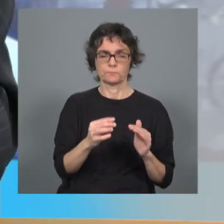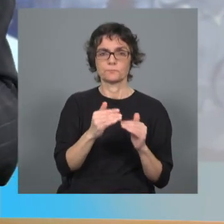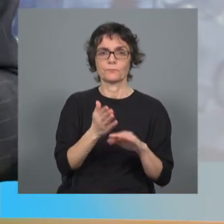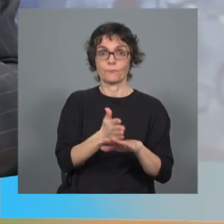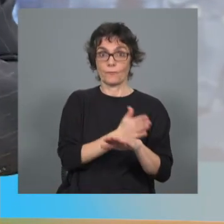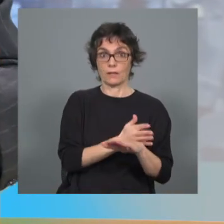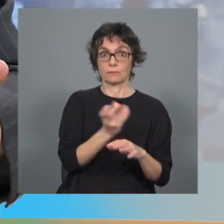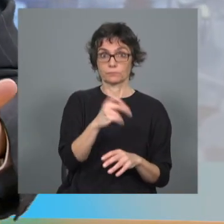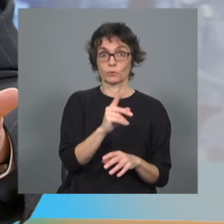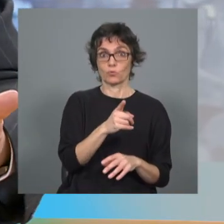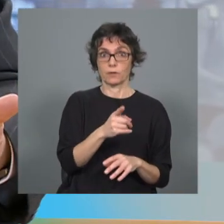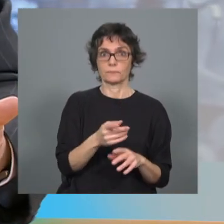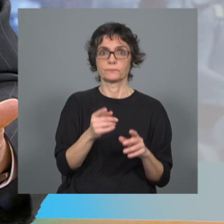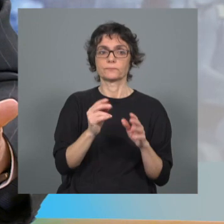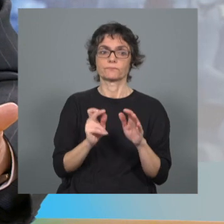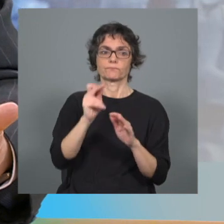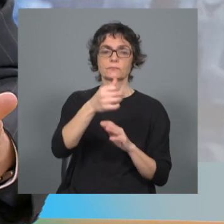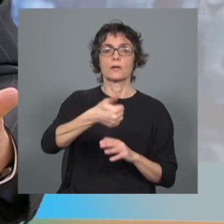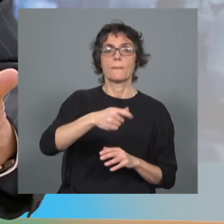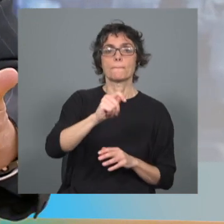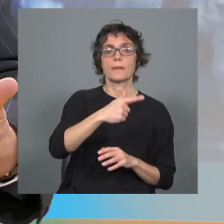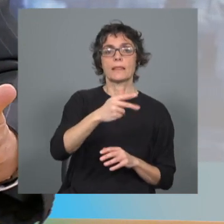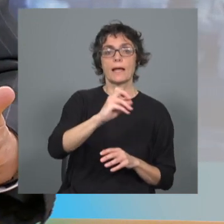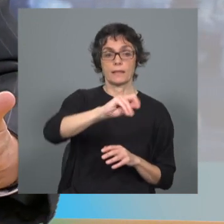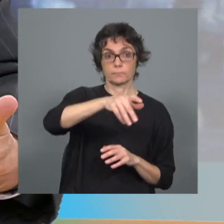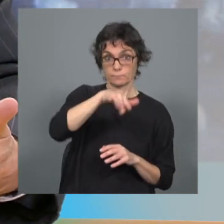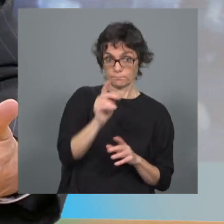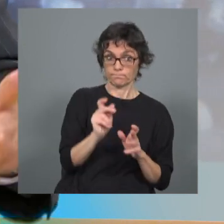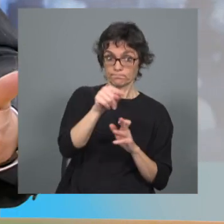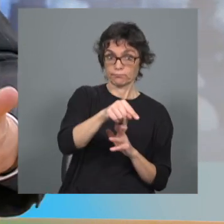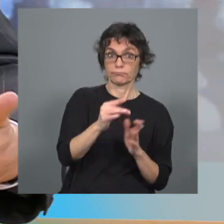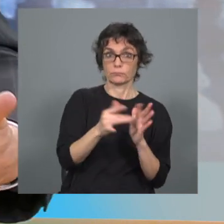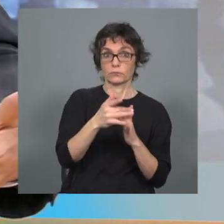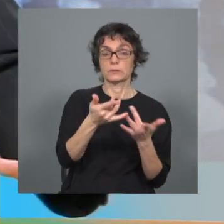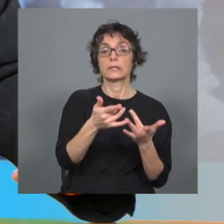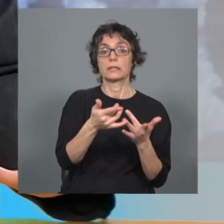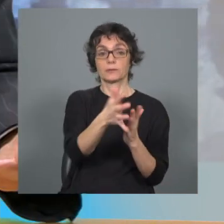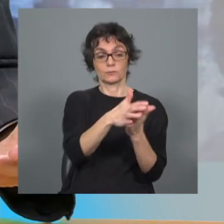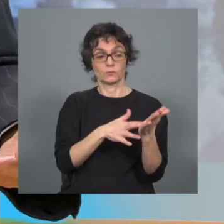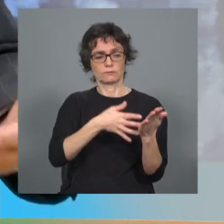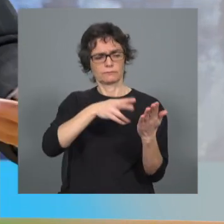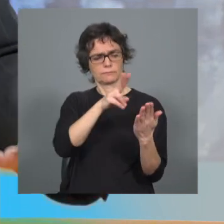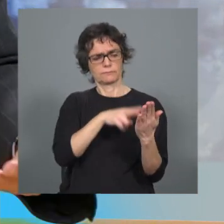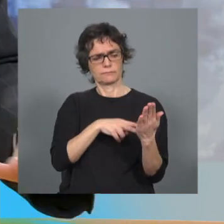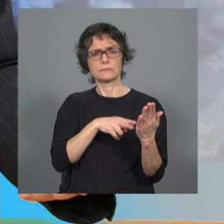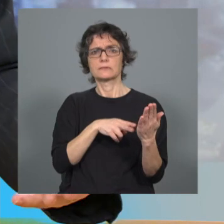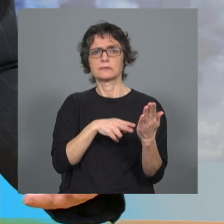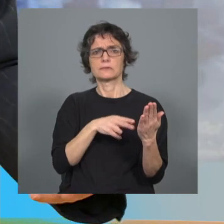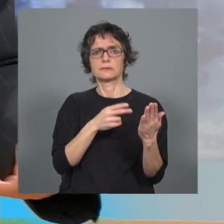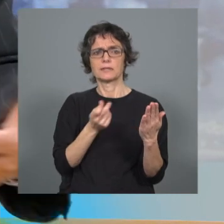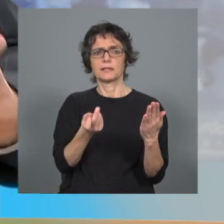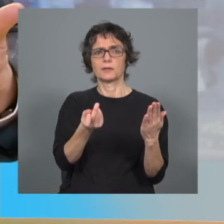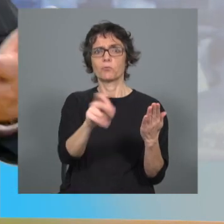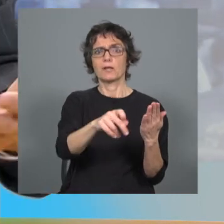enquadrada. Jesus vai a Betânia e o narrador oferece-nos um episódio singular que lá